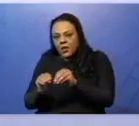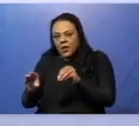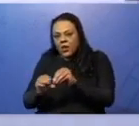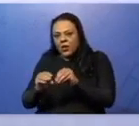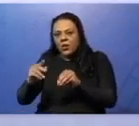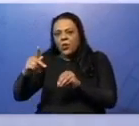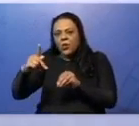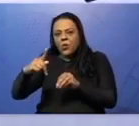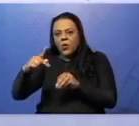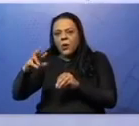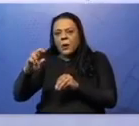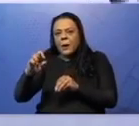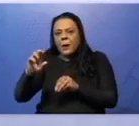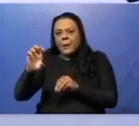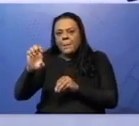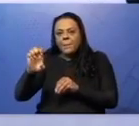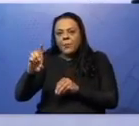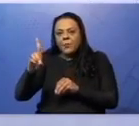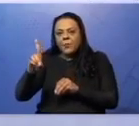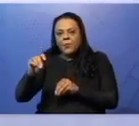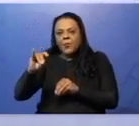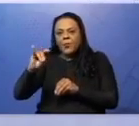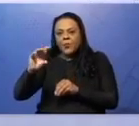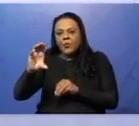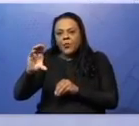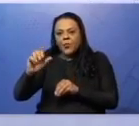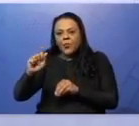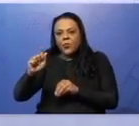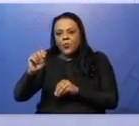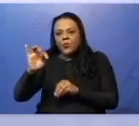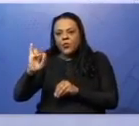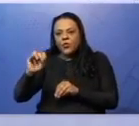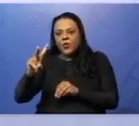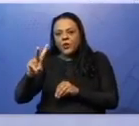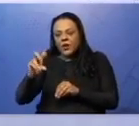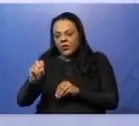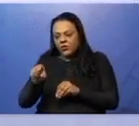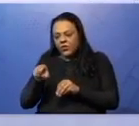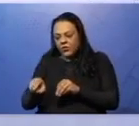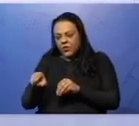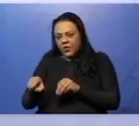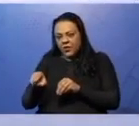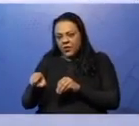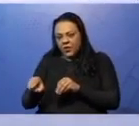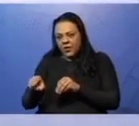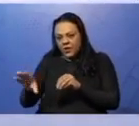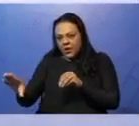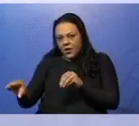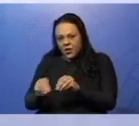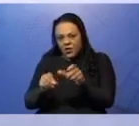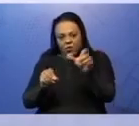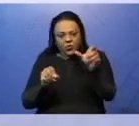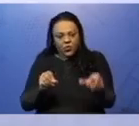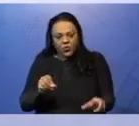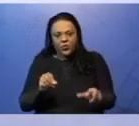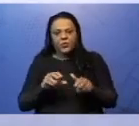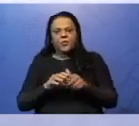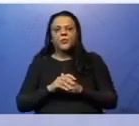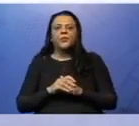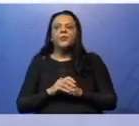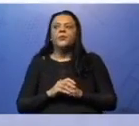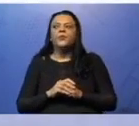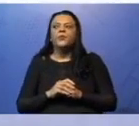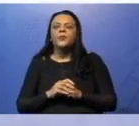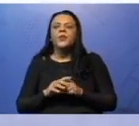sujeito. Alunos calados. Meu núcleo, então, é calados, certo?